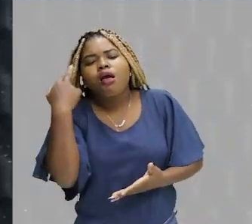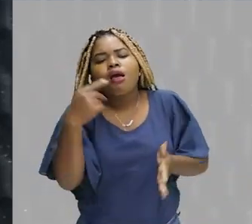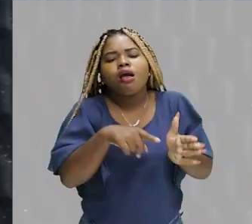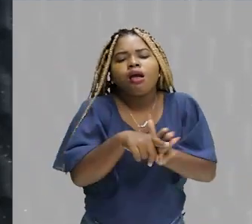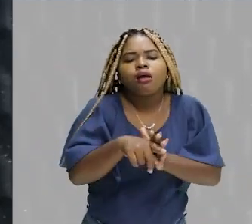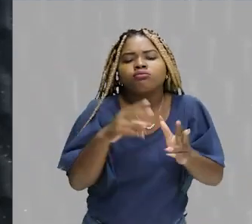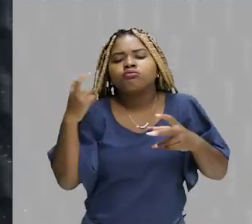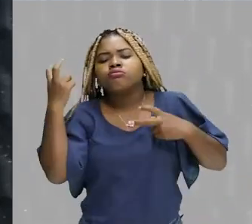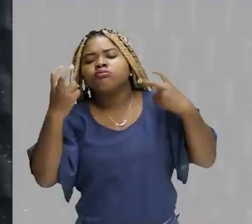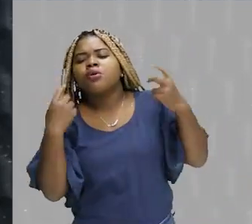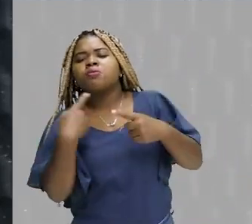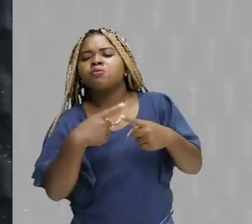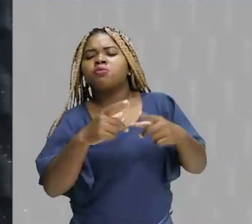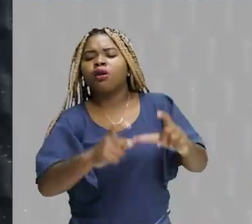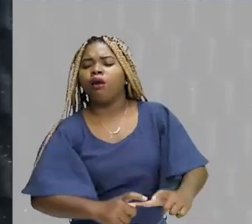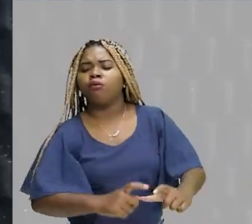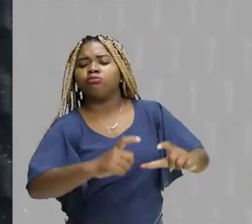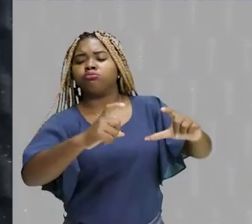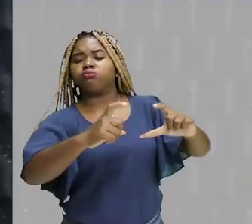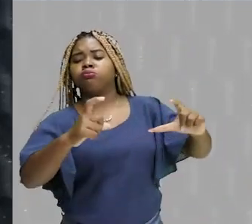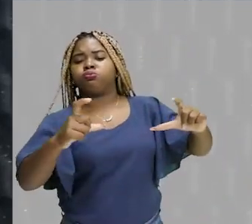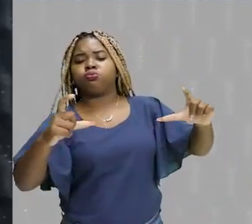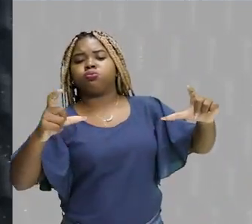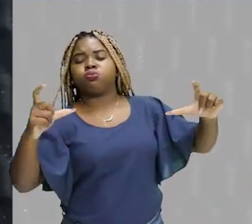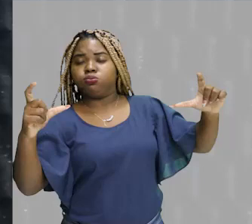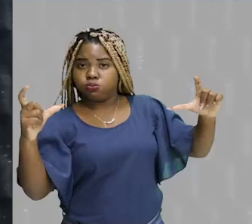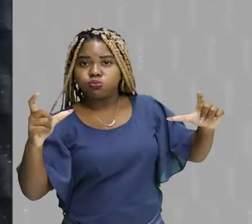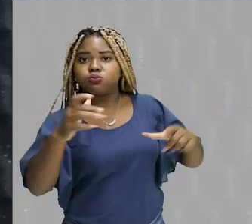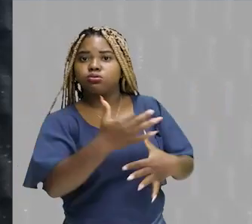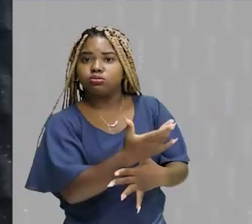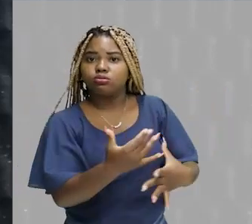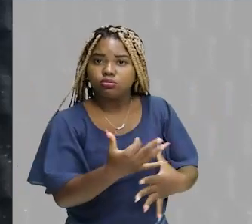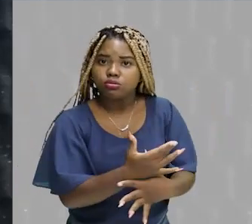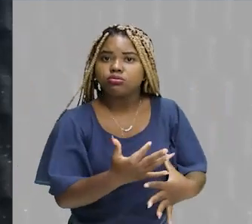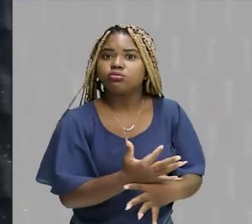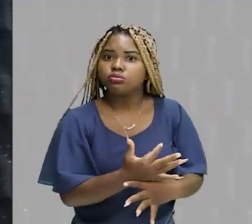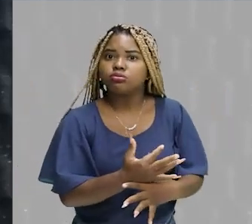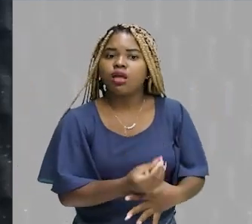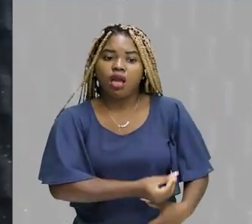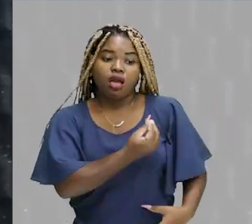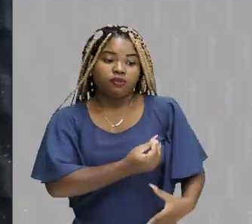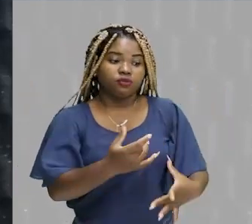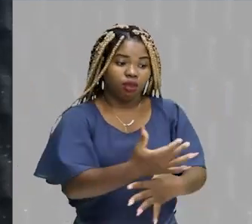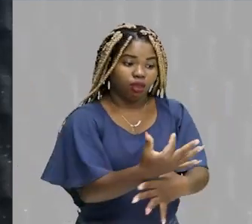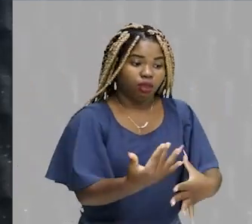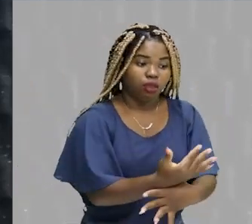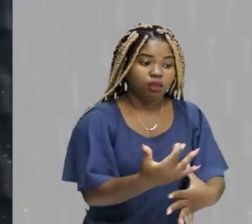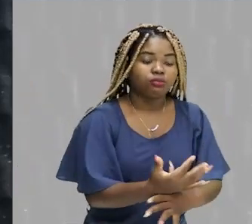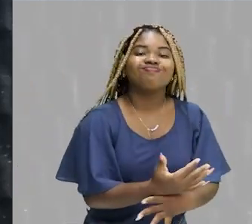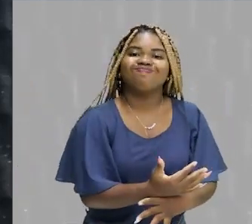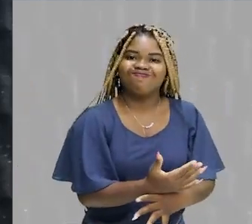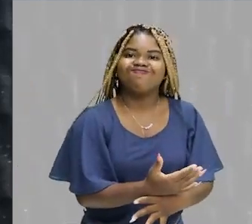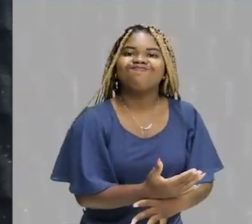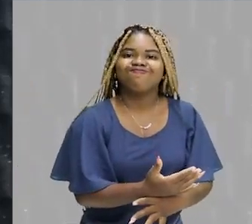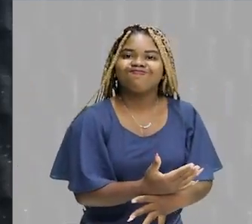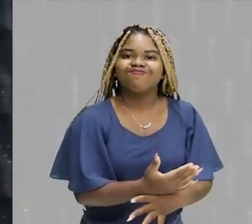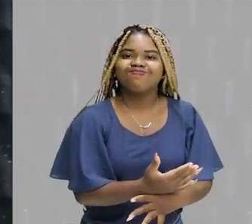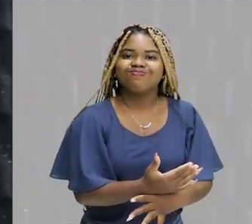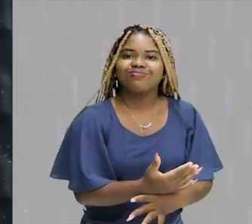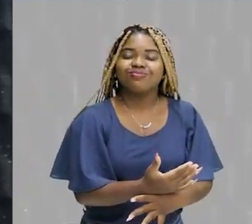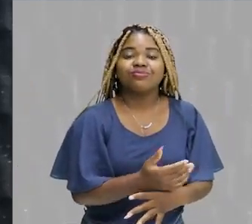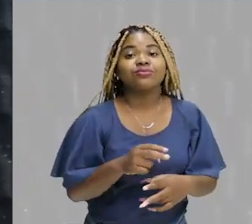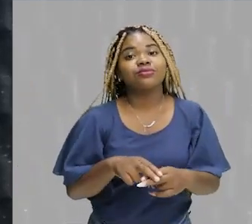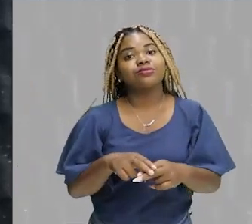se preocupar com essas questões relacionadas à vida na cidade, à vida no meio urbano. E assim,